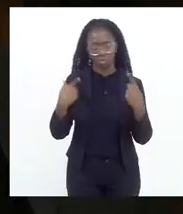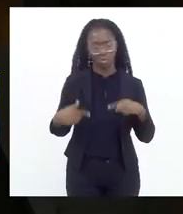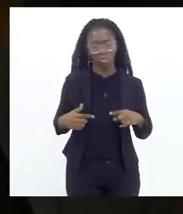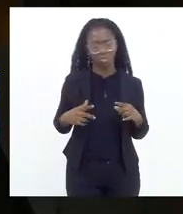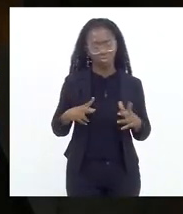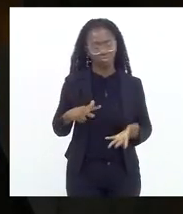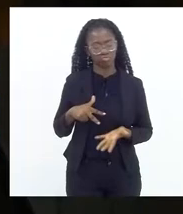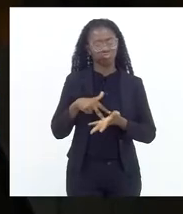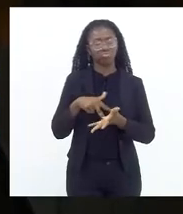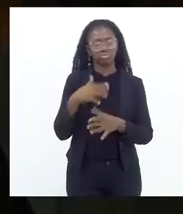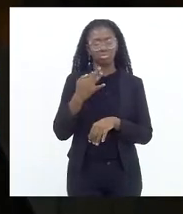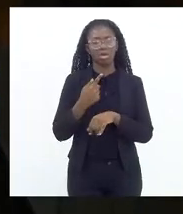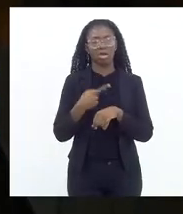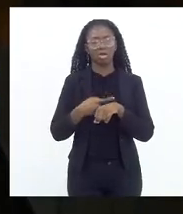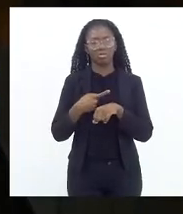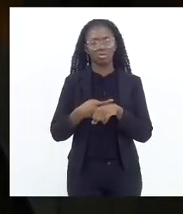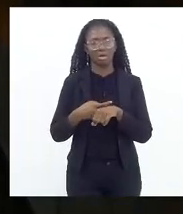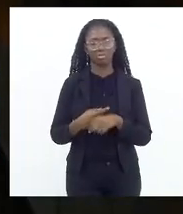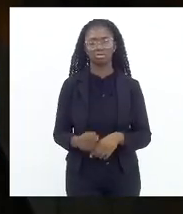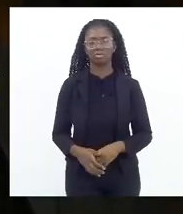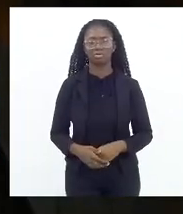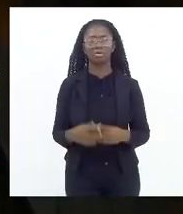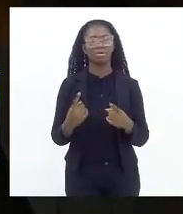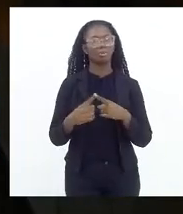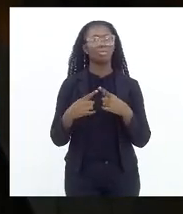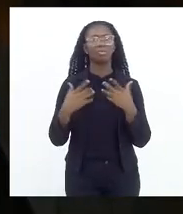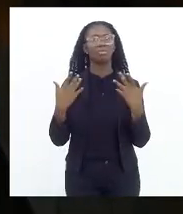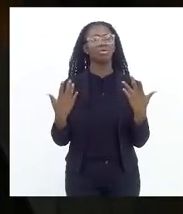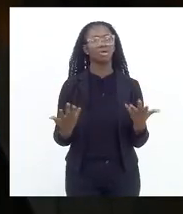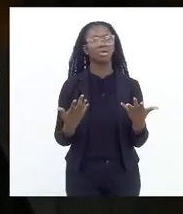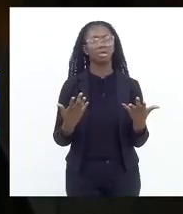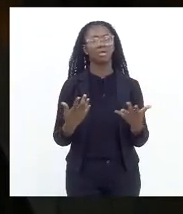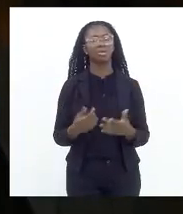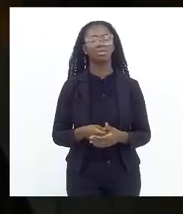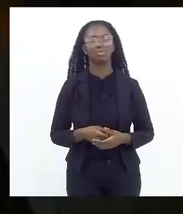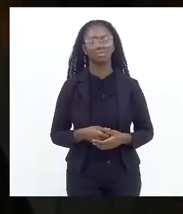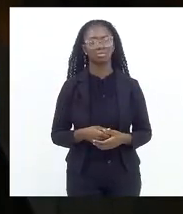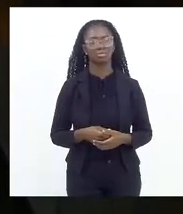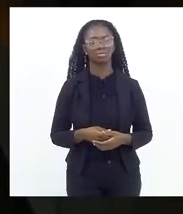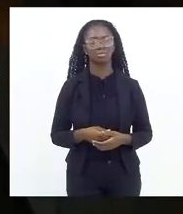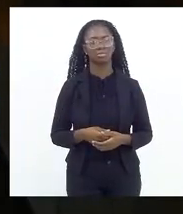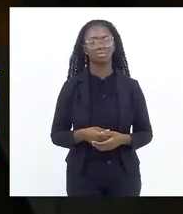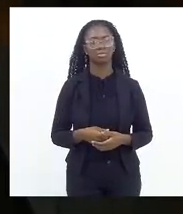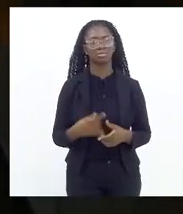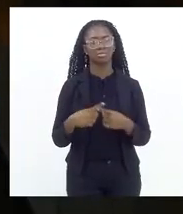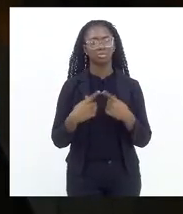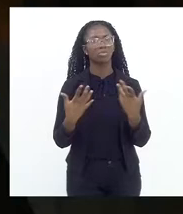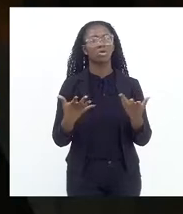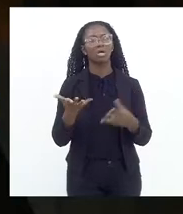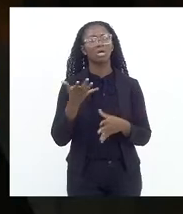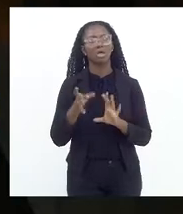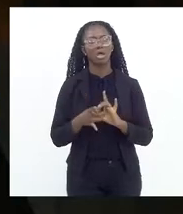organismo. Por que que estão querendo liberar